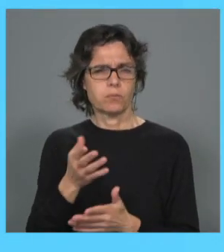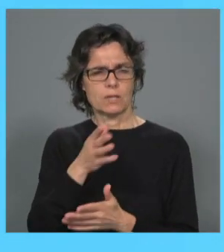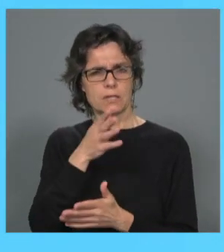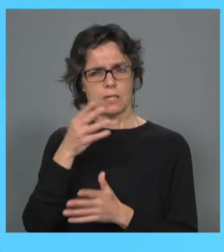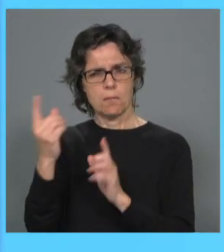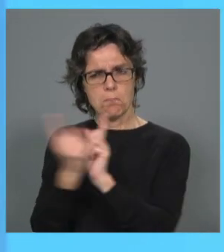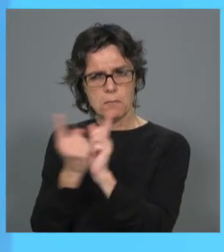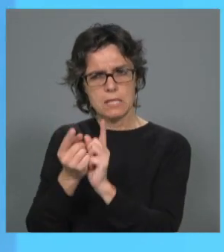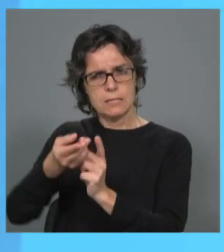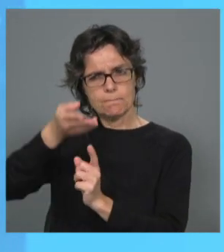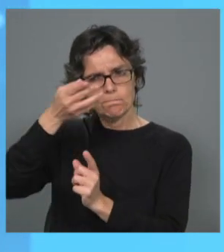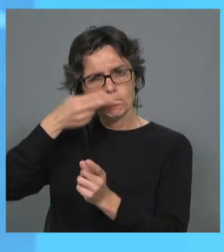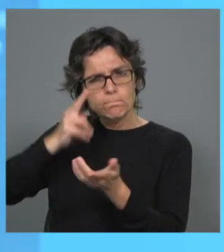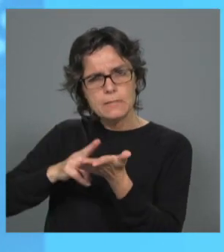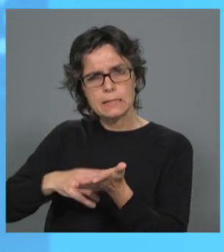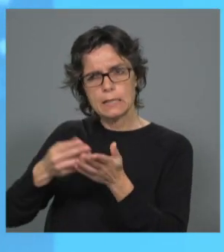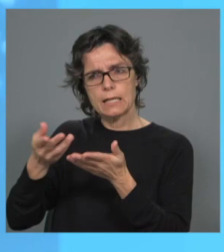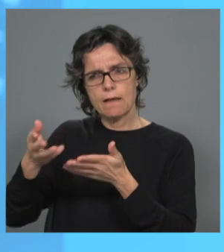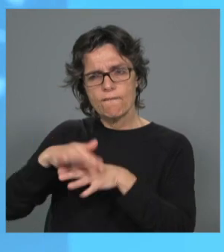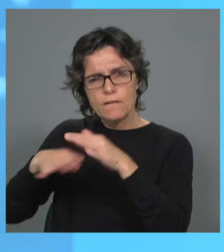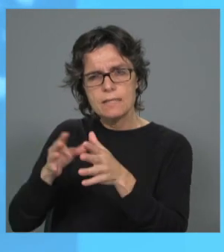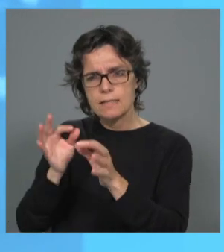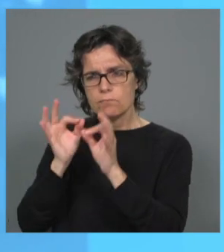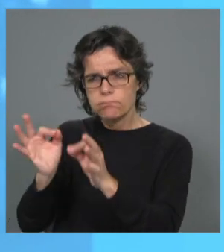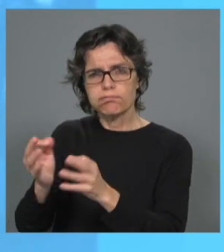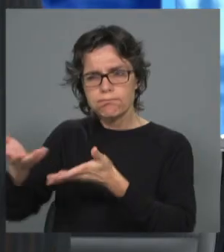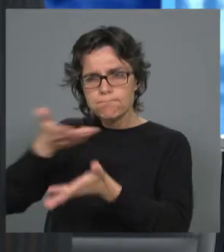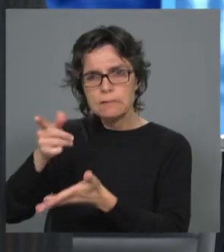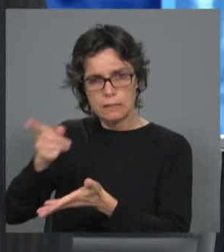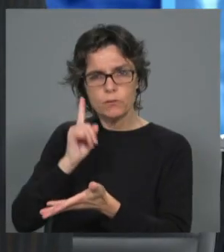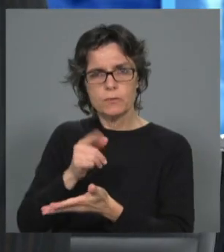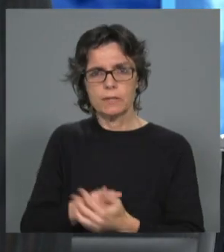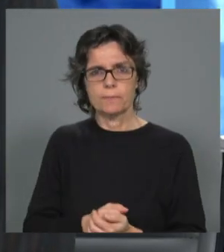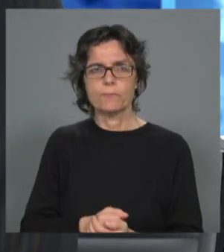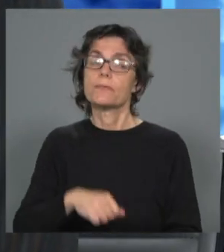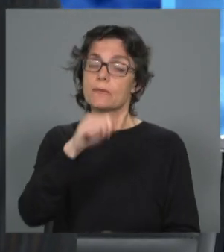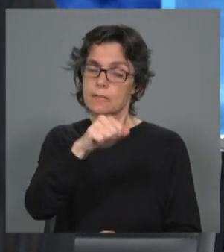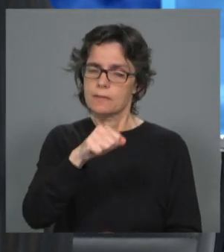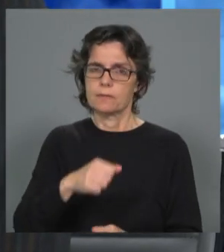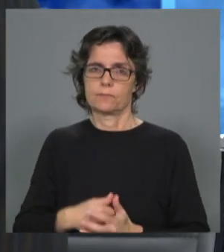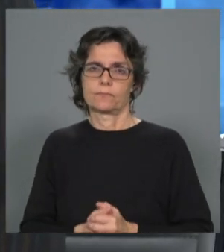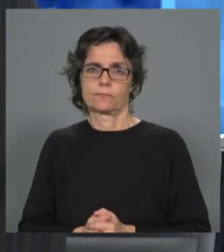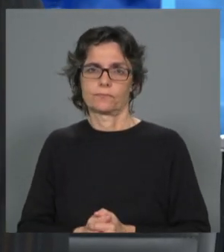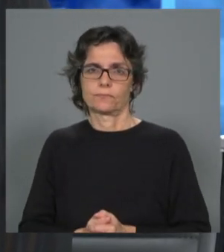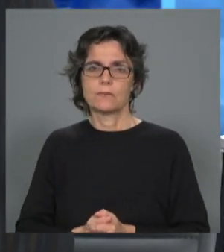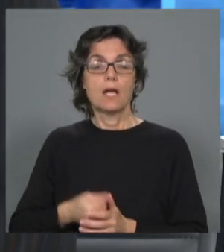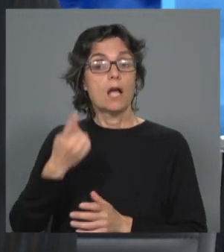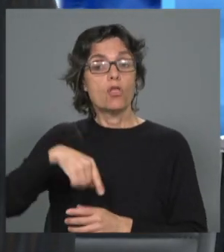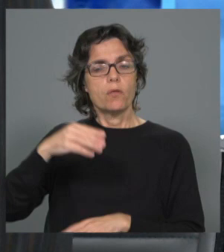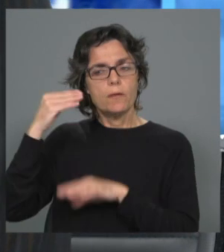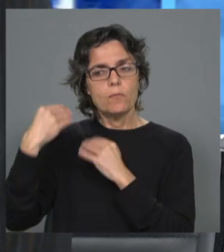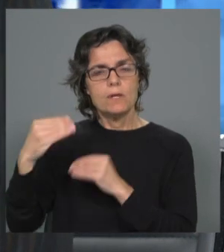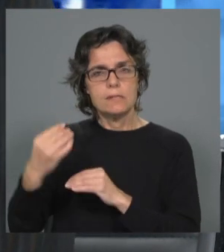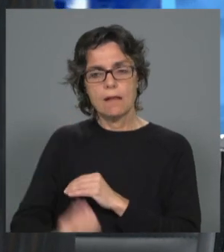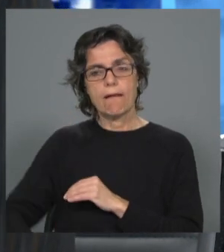presenças concretas, pessoais, que estes de ensinar desde sempre às crianças, aos adolescentes,